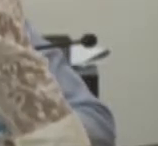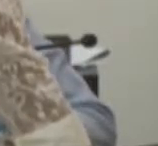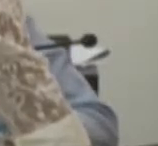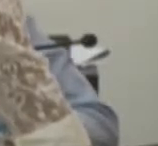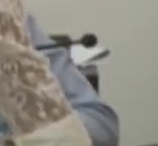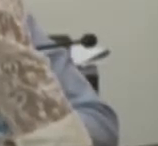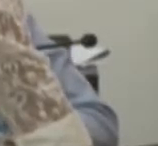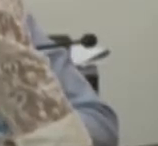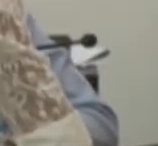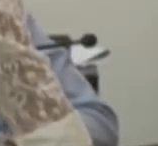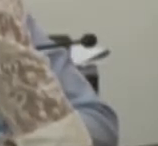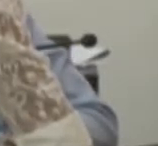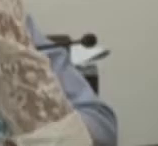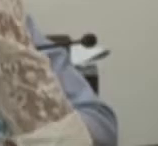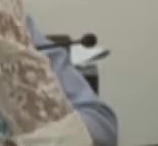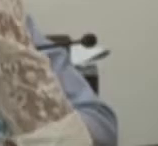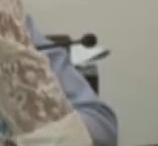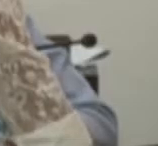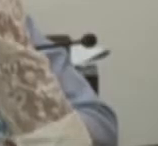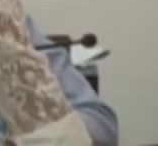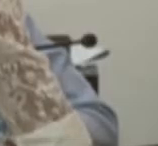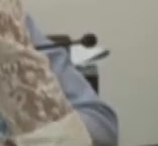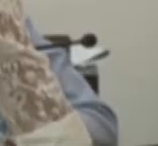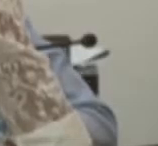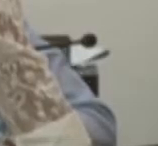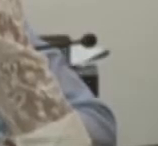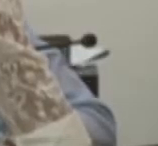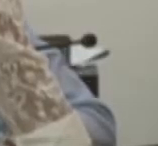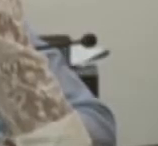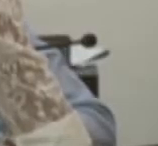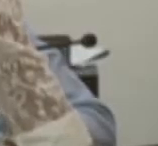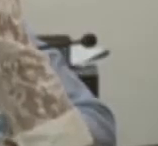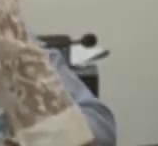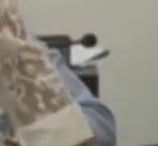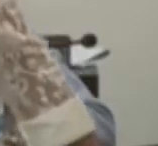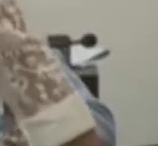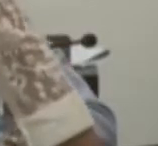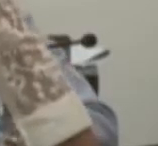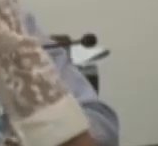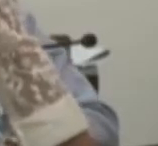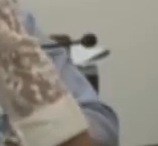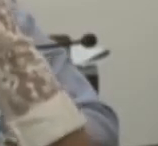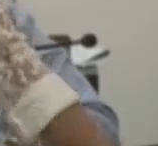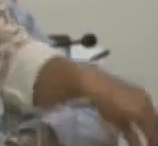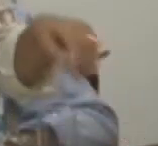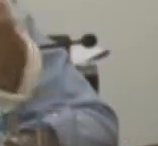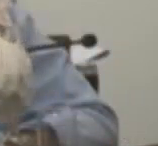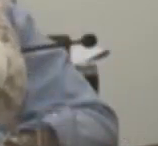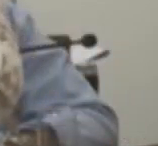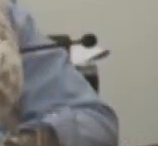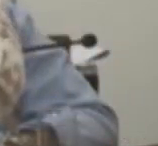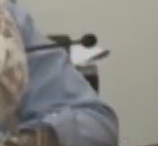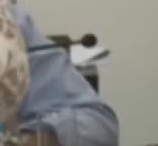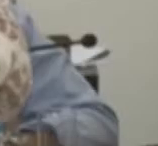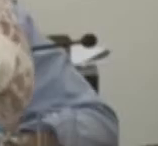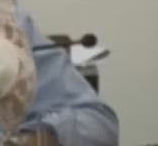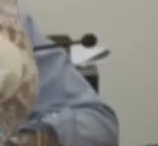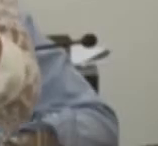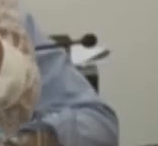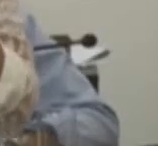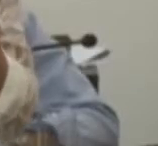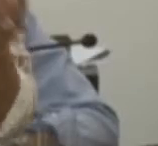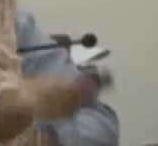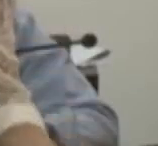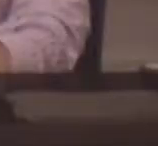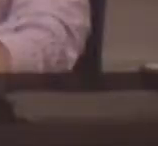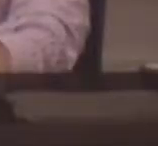nos visitar, melhorando a nossa parte de turismo, bem como o turismo de negócios em nossa cidade. Muito